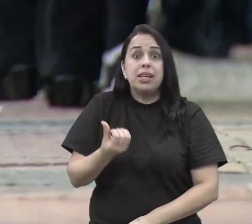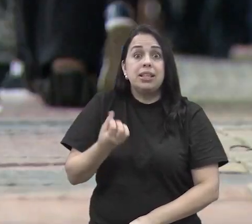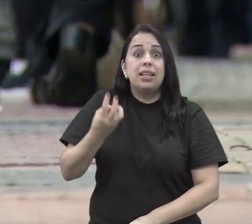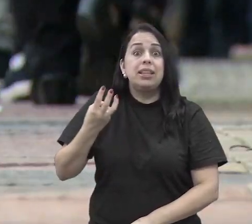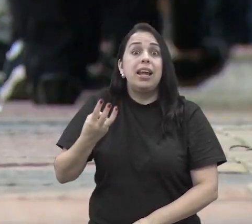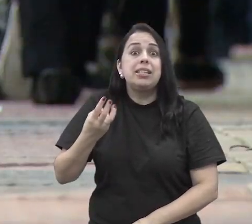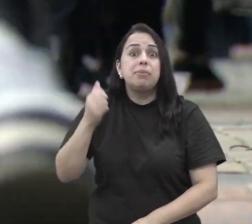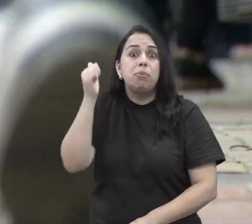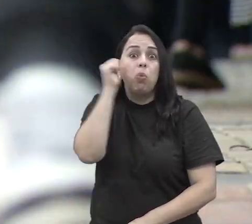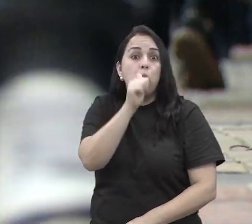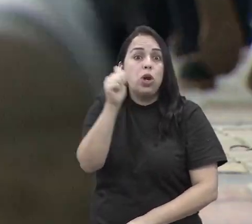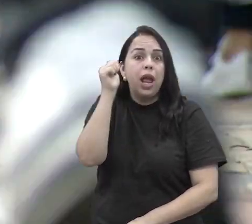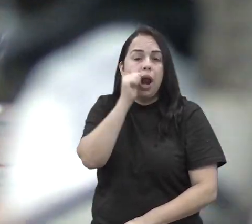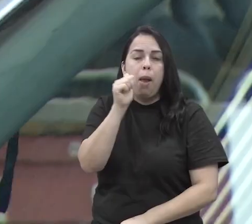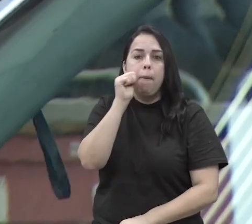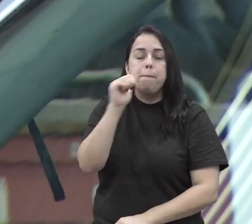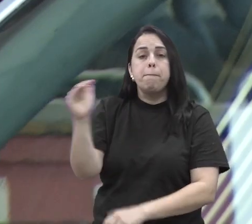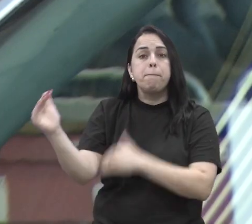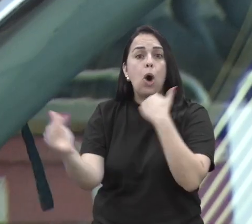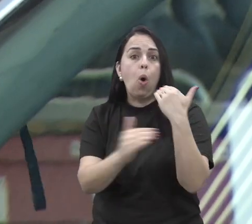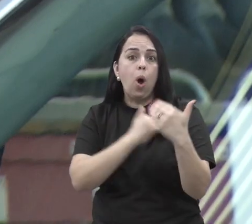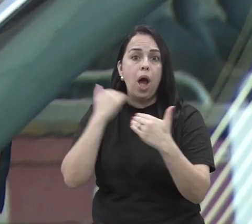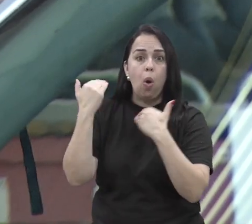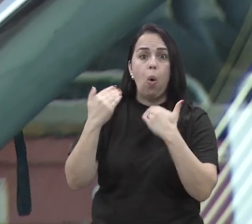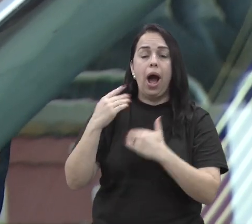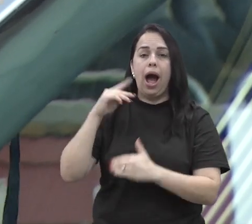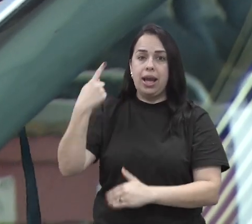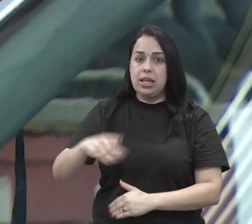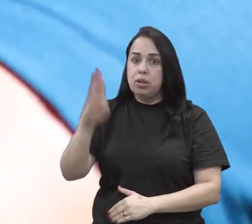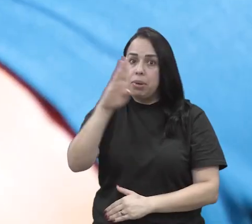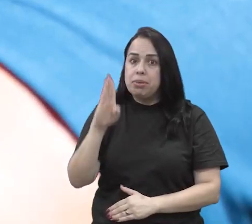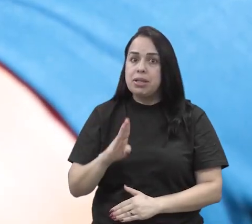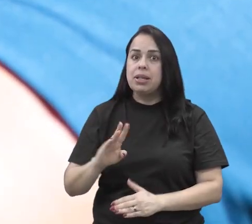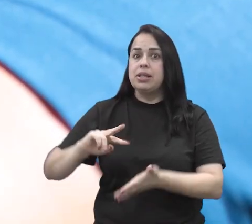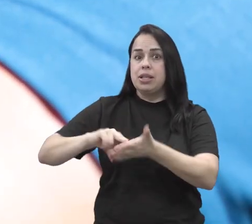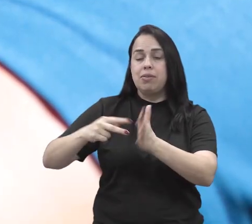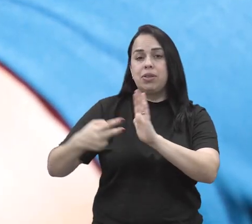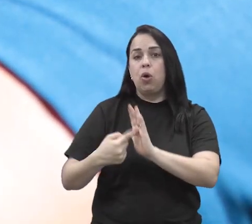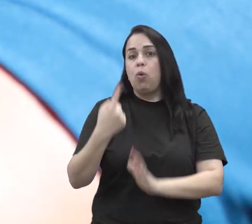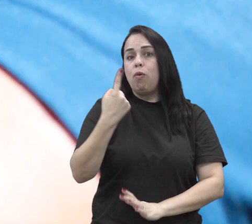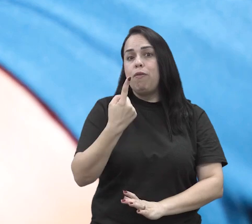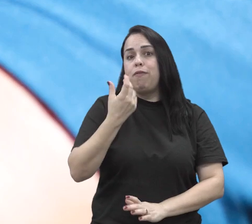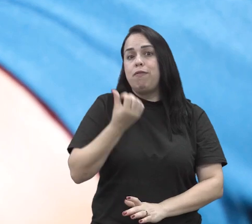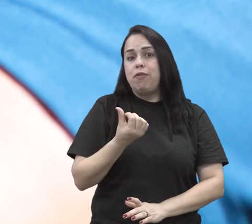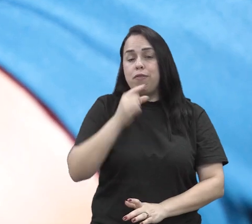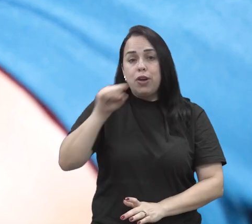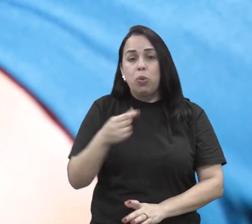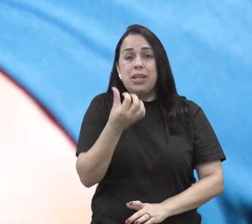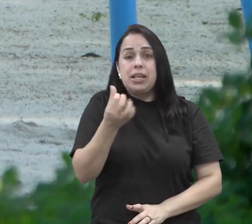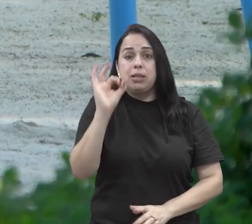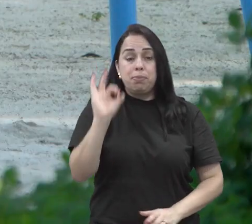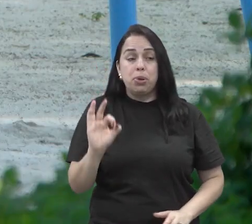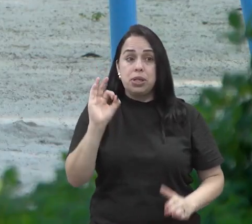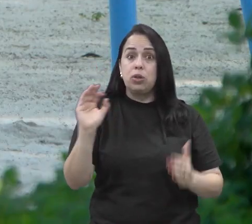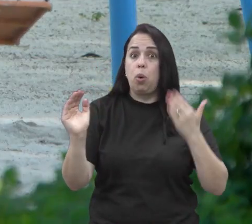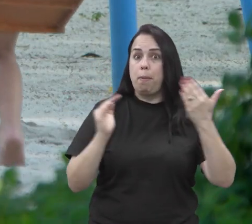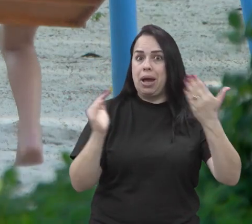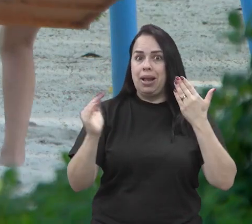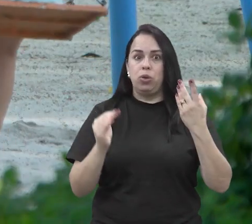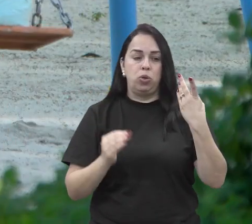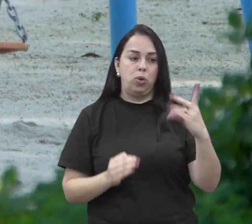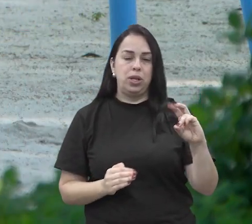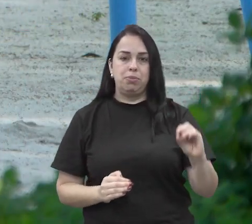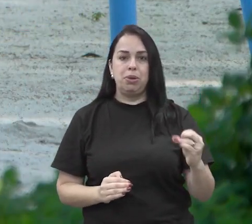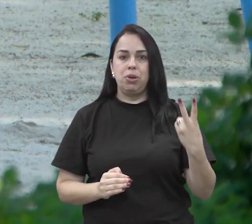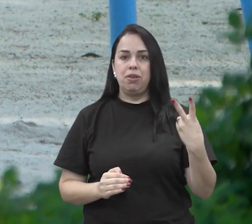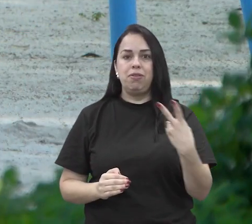1.463 mulheres foram mortas no país, alta de 1,6% na comparação com o ano anterior. O feminicídio